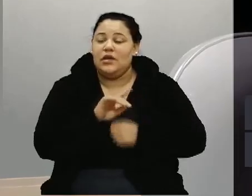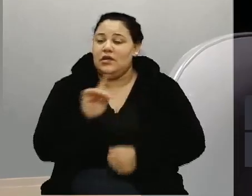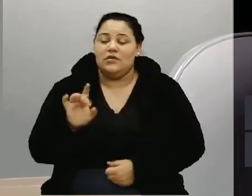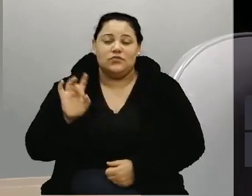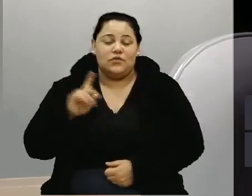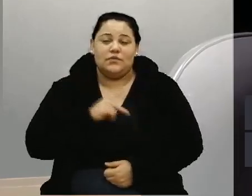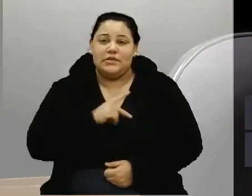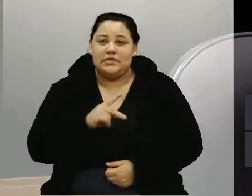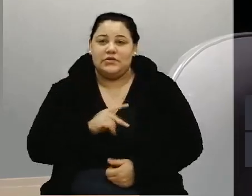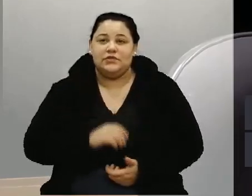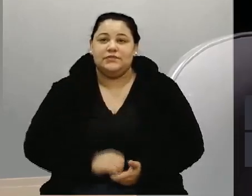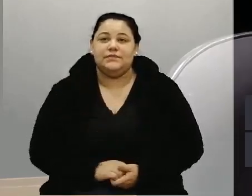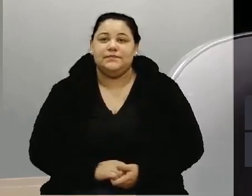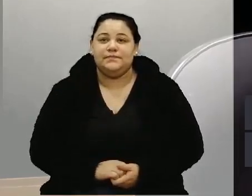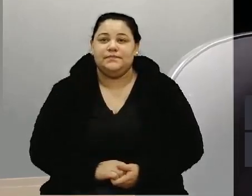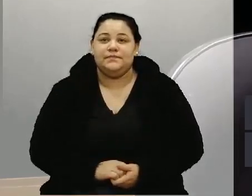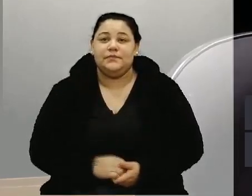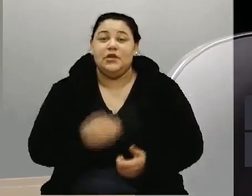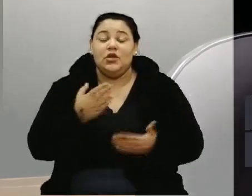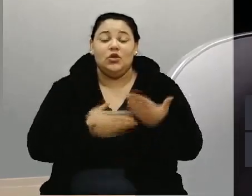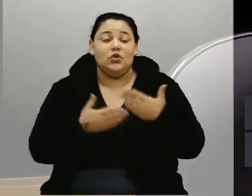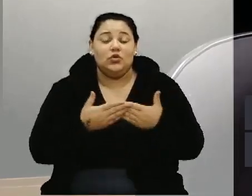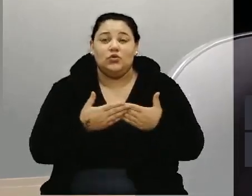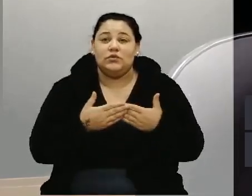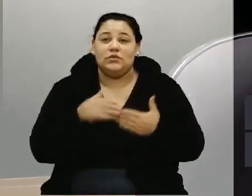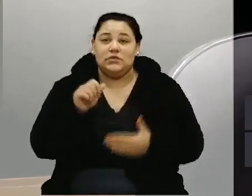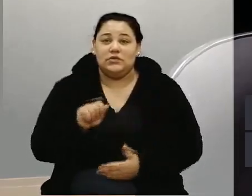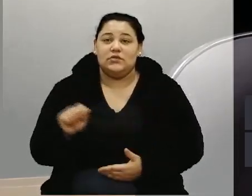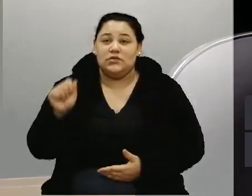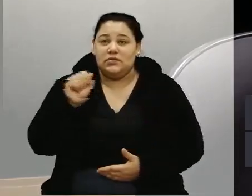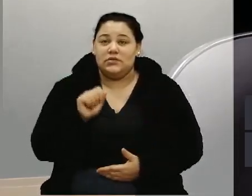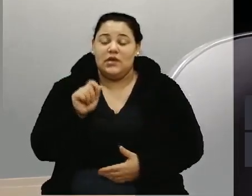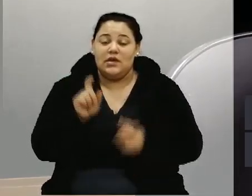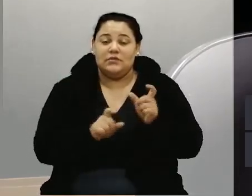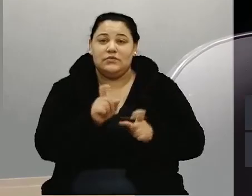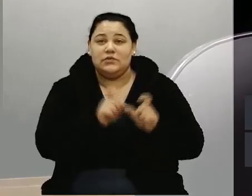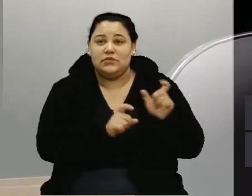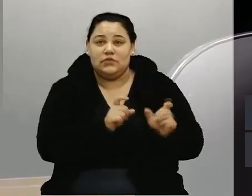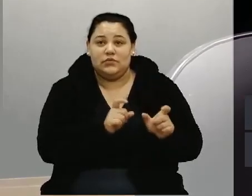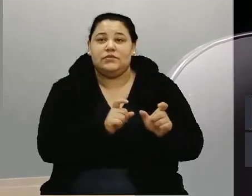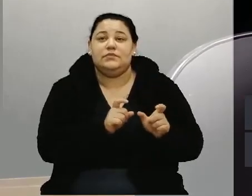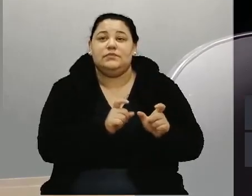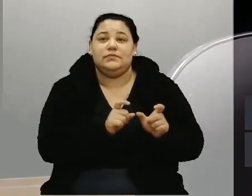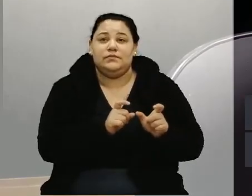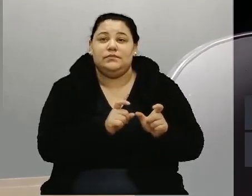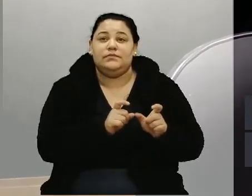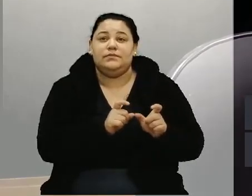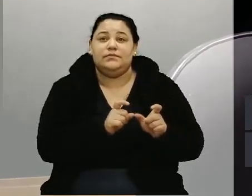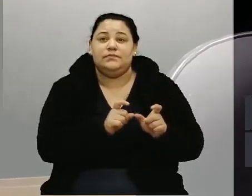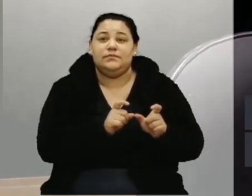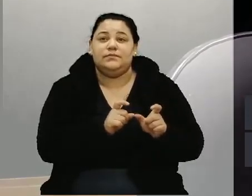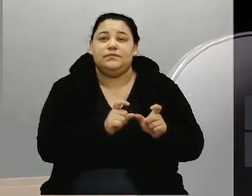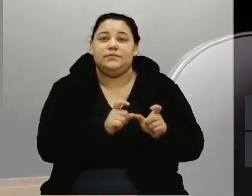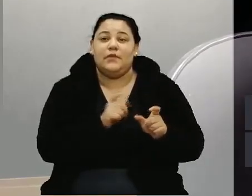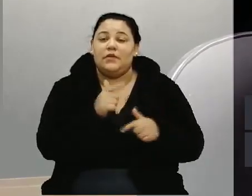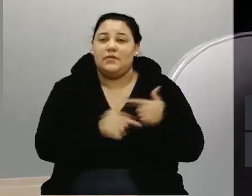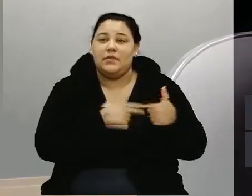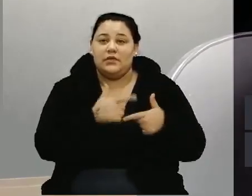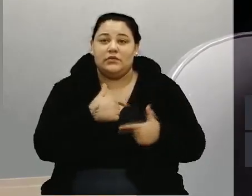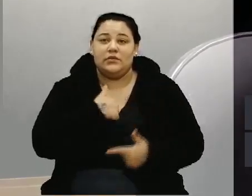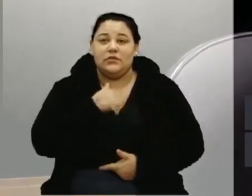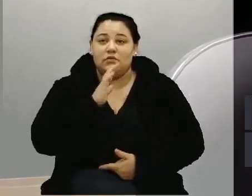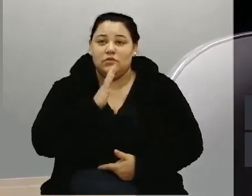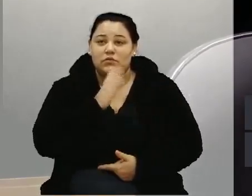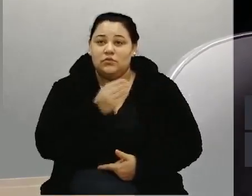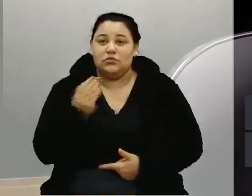presidentes. Todas as associações, todas as pessoas que compõem a associação estão ali trabalhando. Eu conheço muita gente que faz